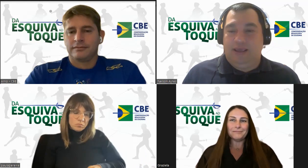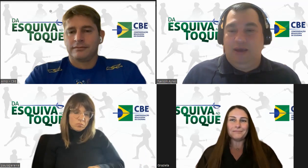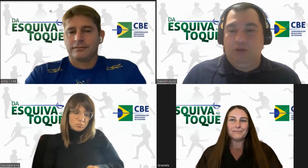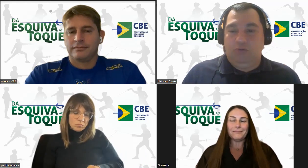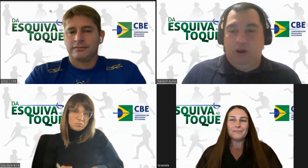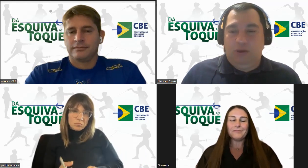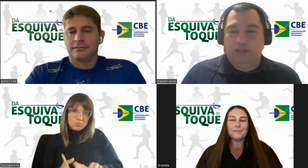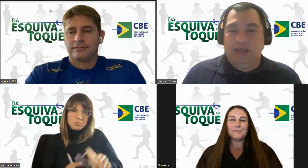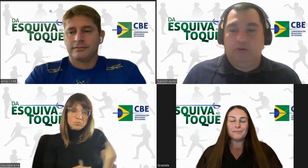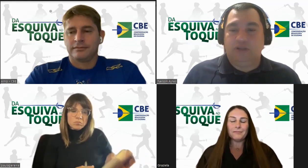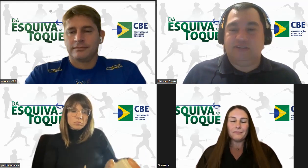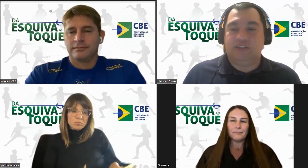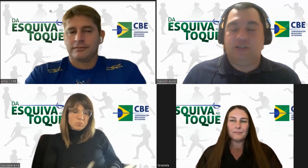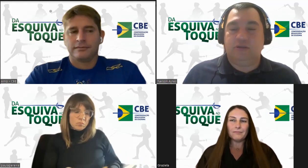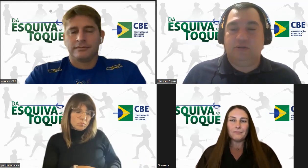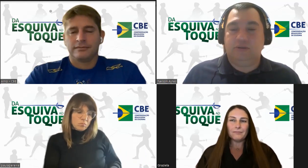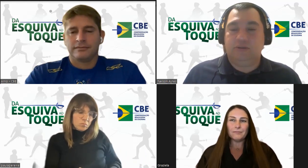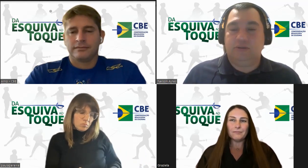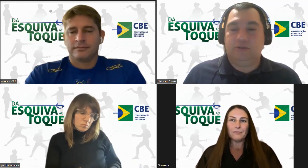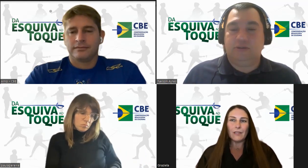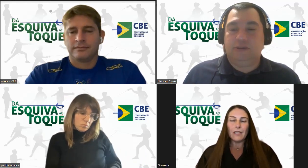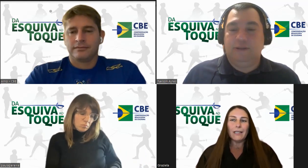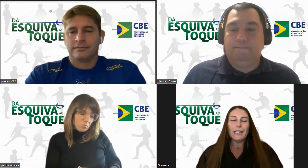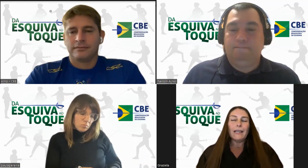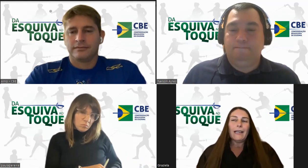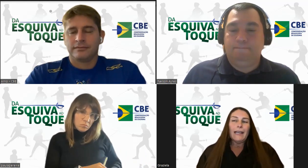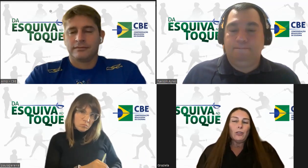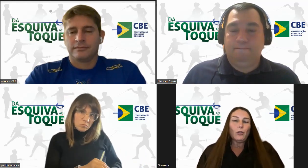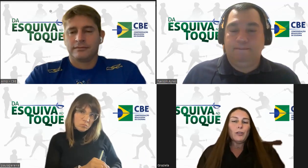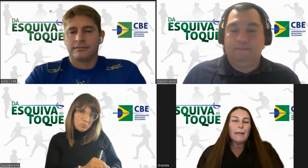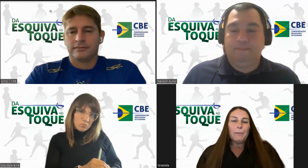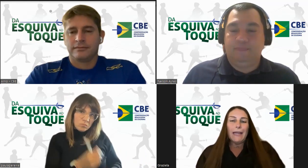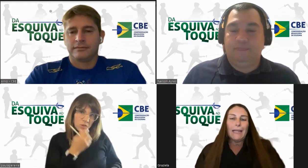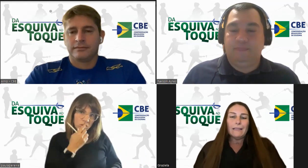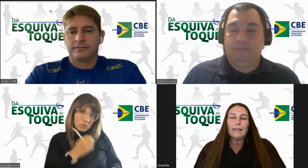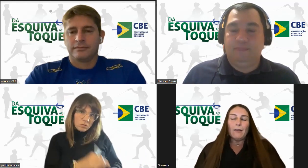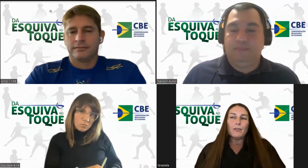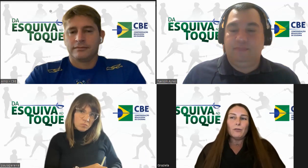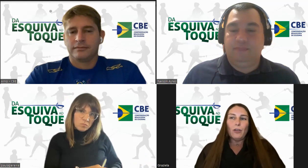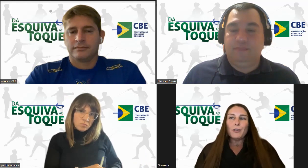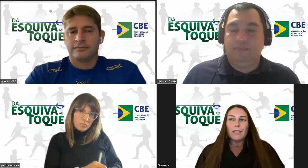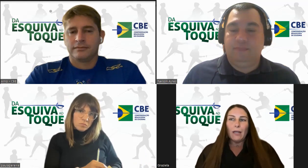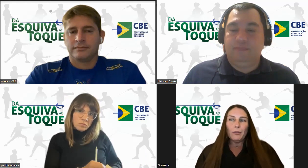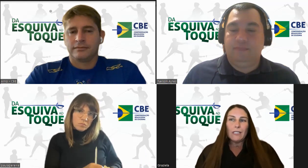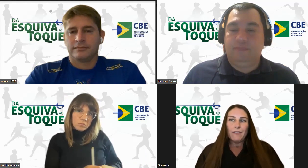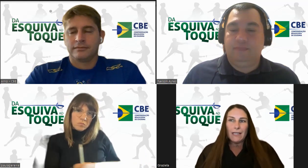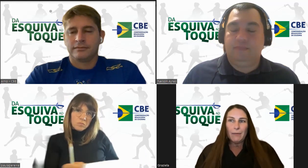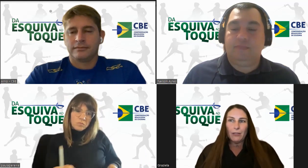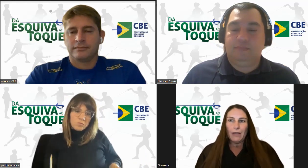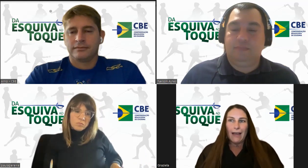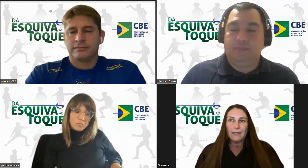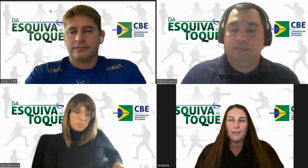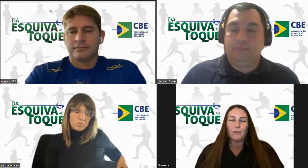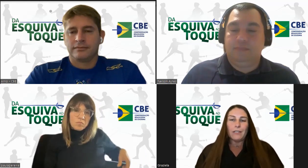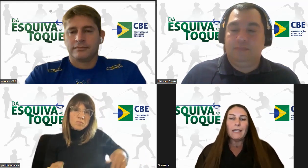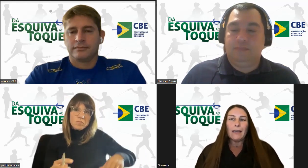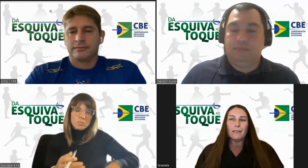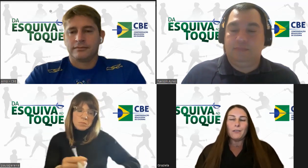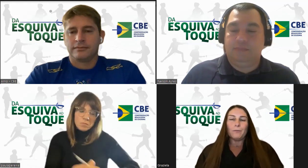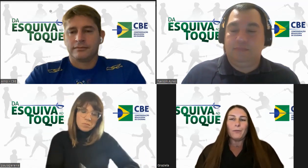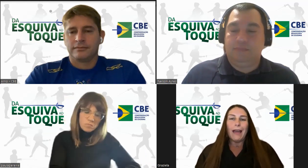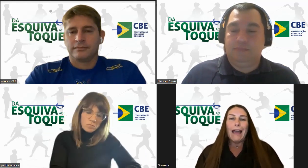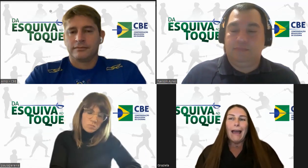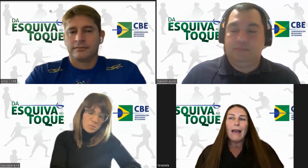é o ideal nesse sentido tudo depende né o som do nosso tempo de esvaziamento gástrico